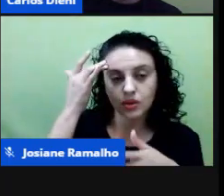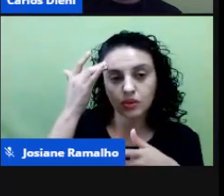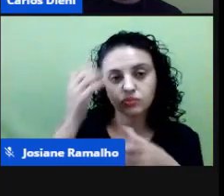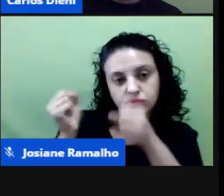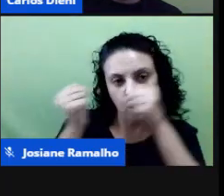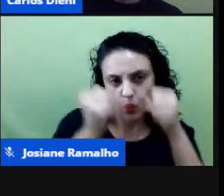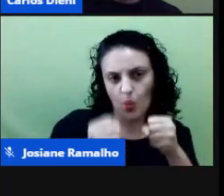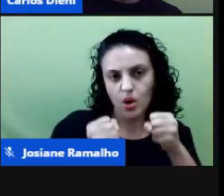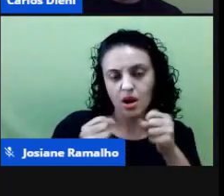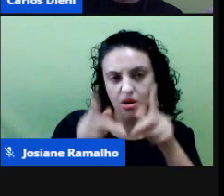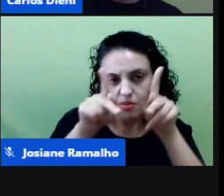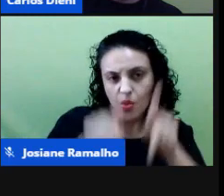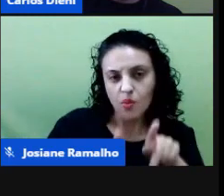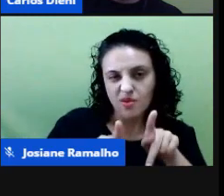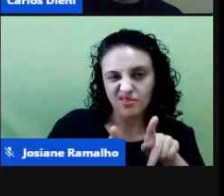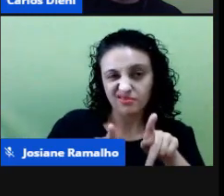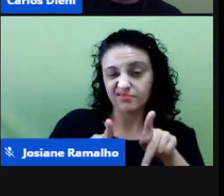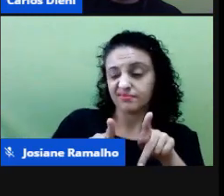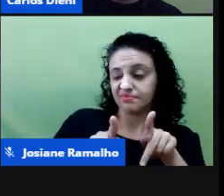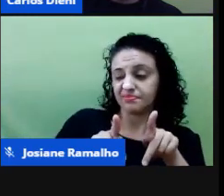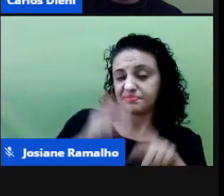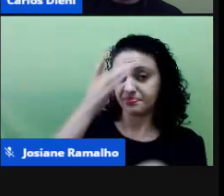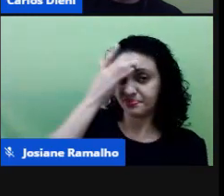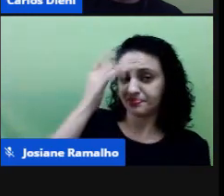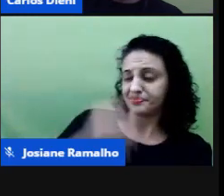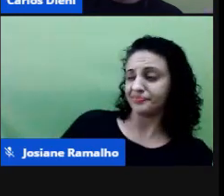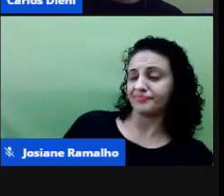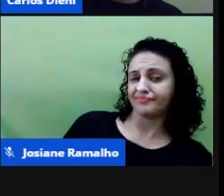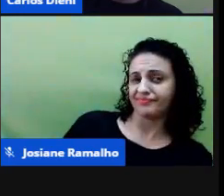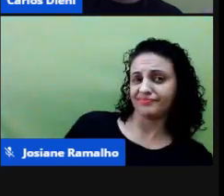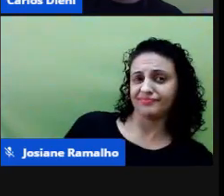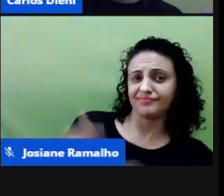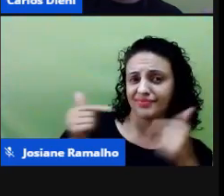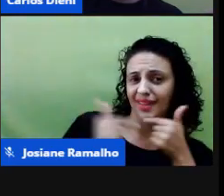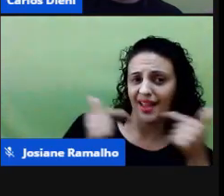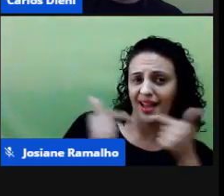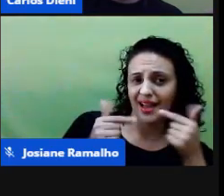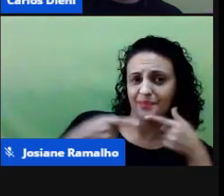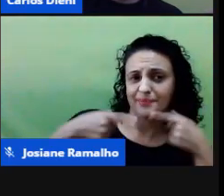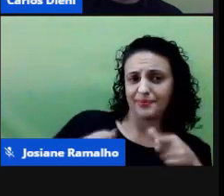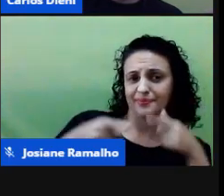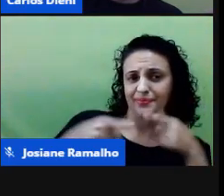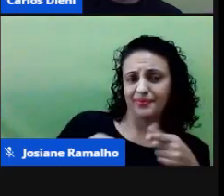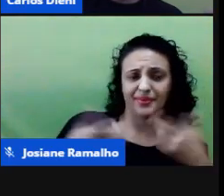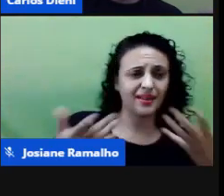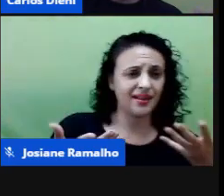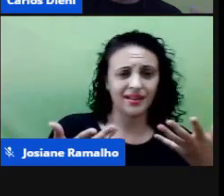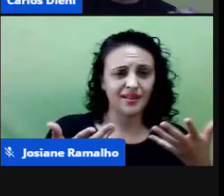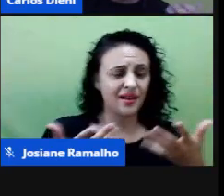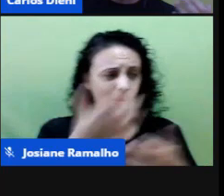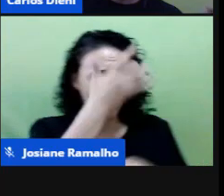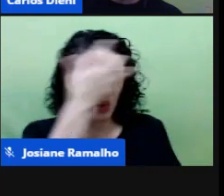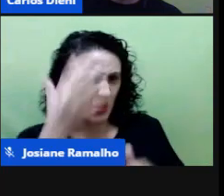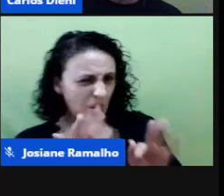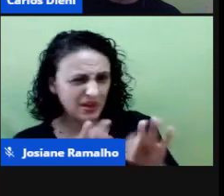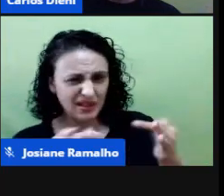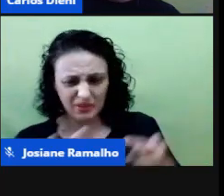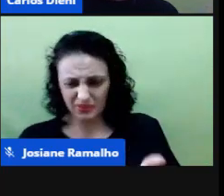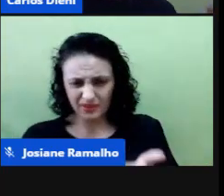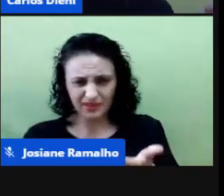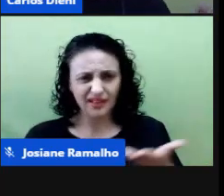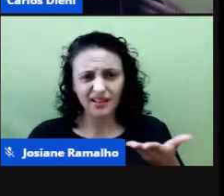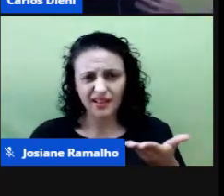Por quê? Porque eles eram gente do povo. Então, gente do povo não podia fazer cinema. Gente do